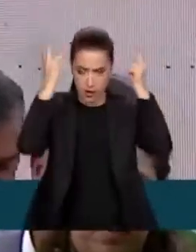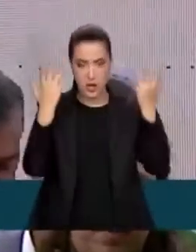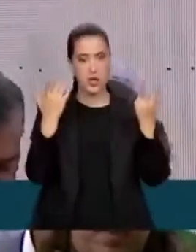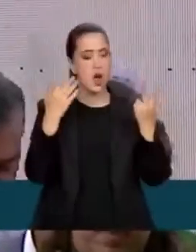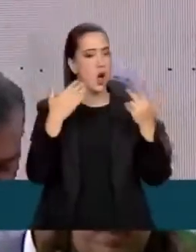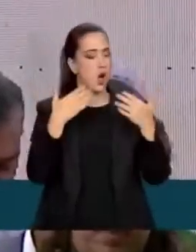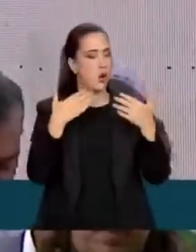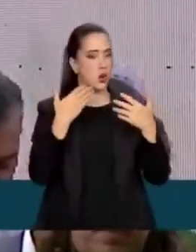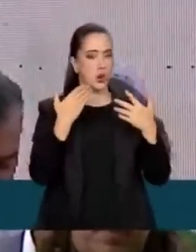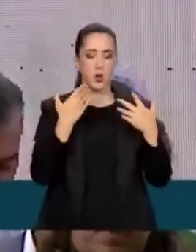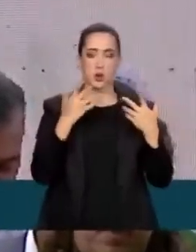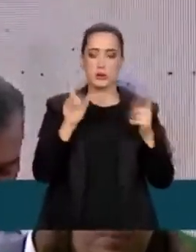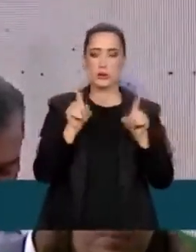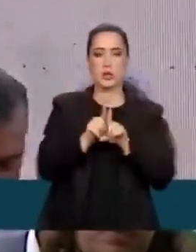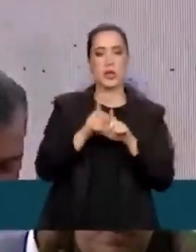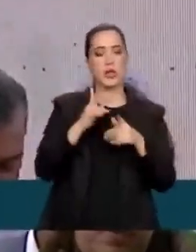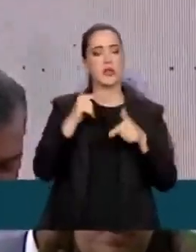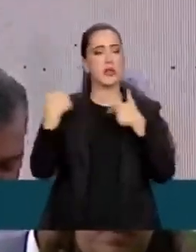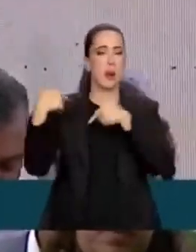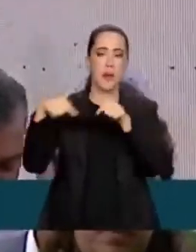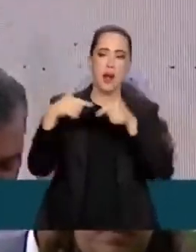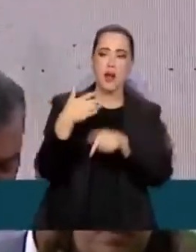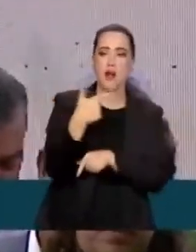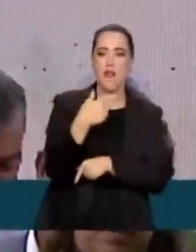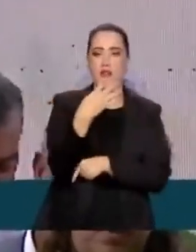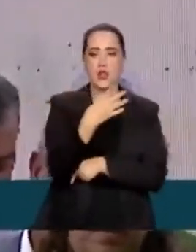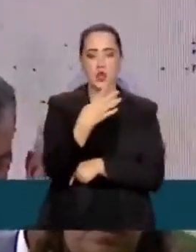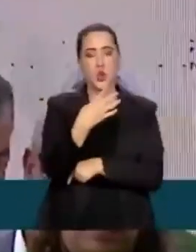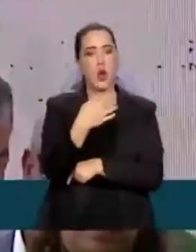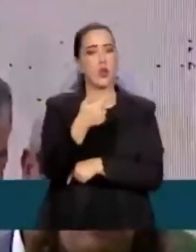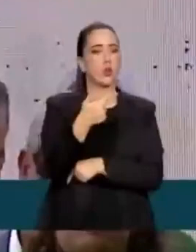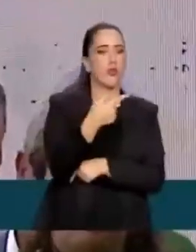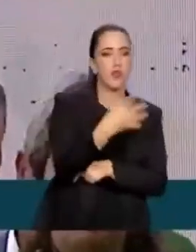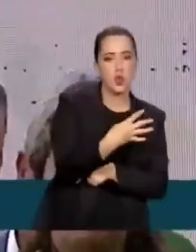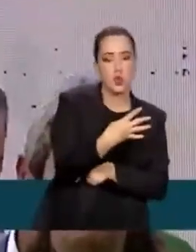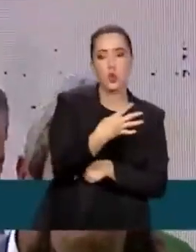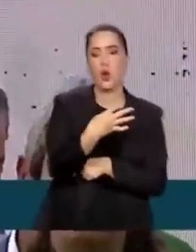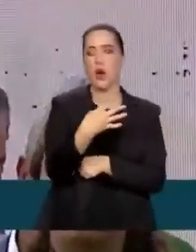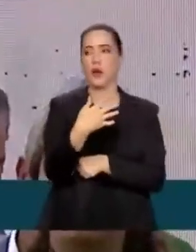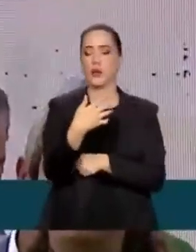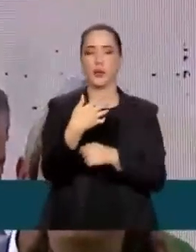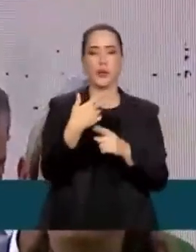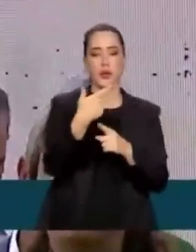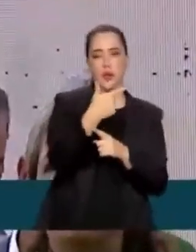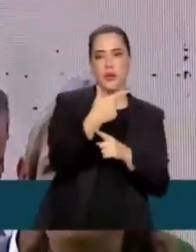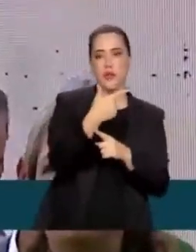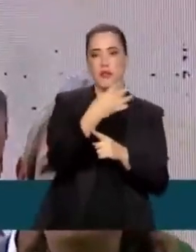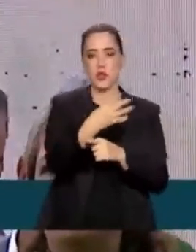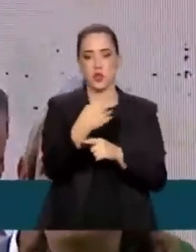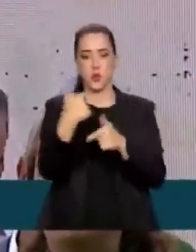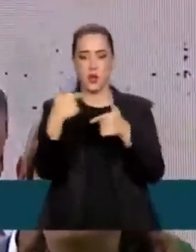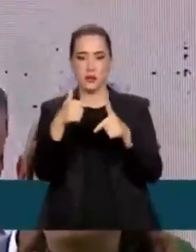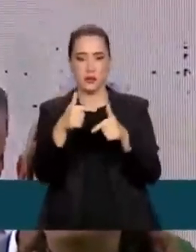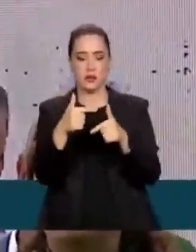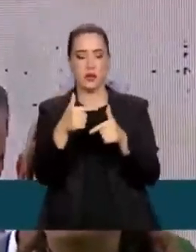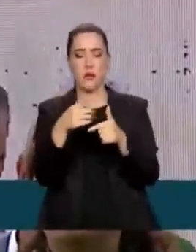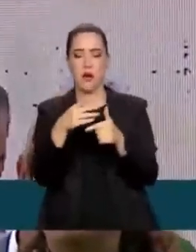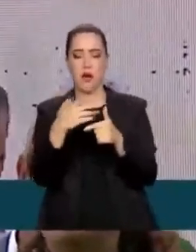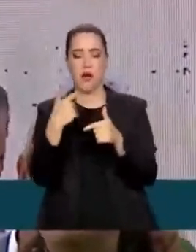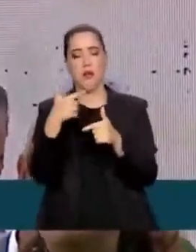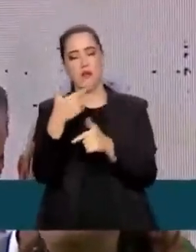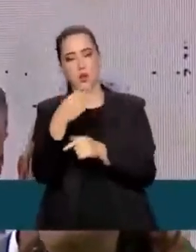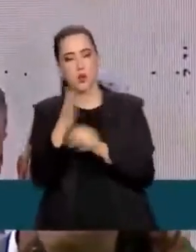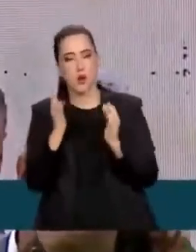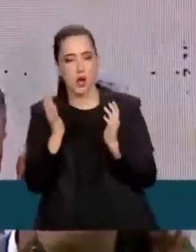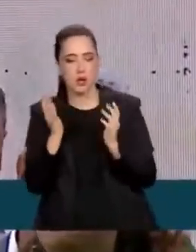comum, que fica trabalhando às vezes 24 por 12 ou 24 por 24, sabe, ganhar 2.500,